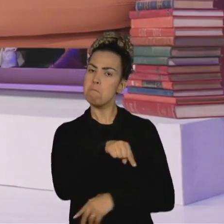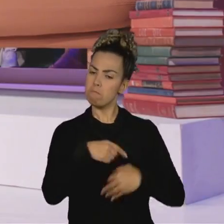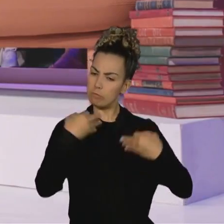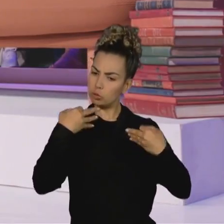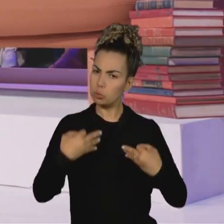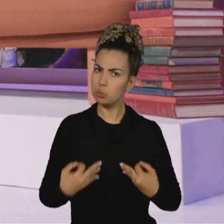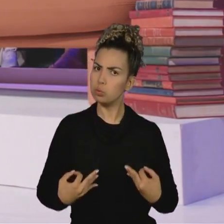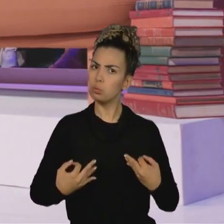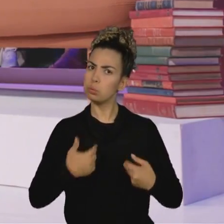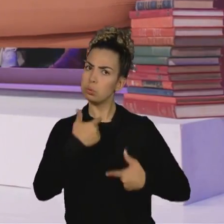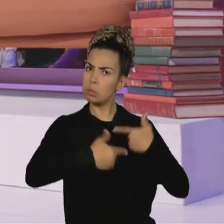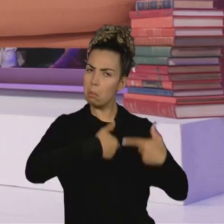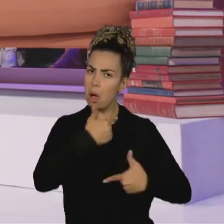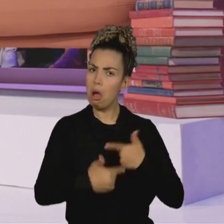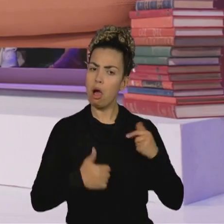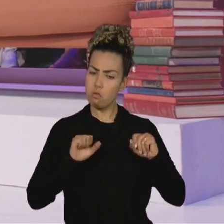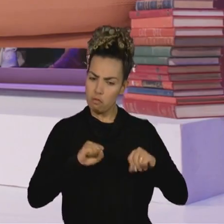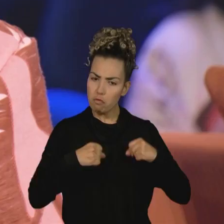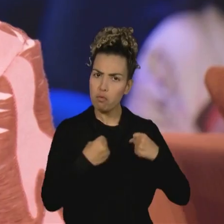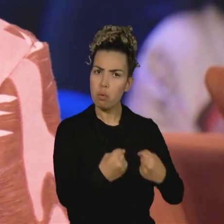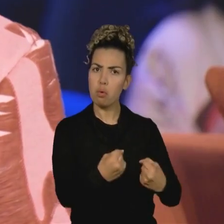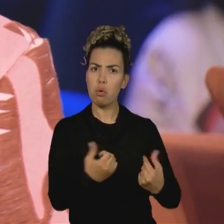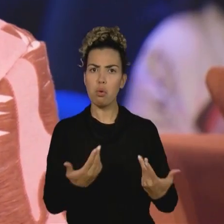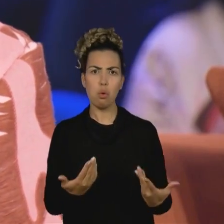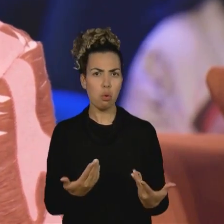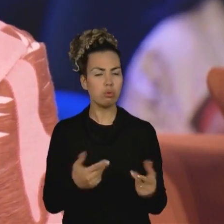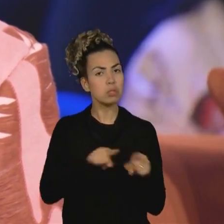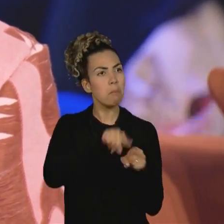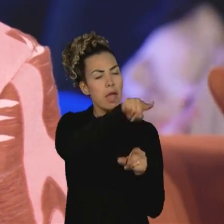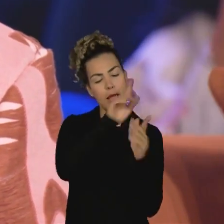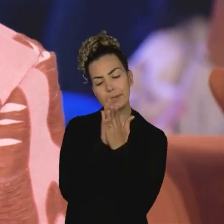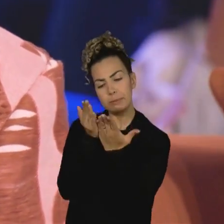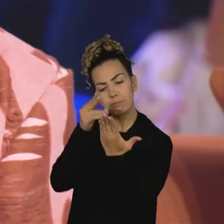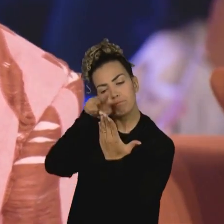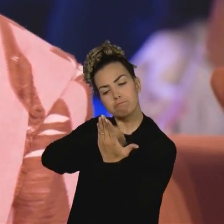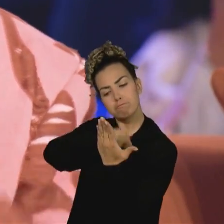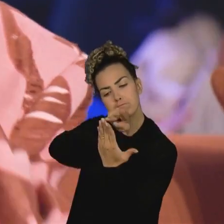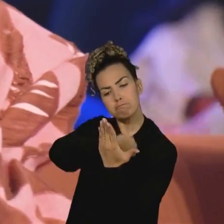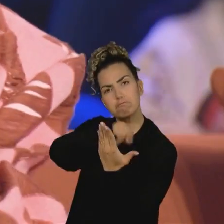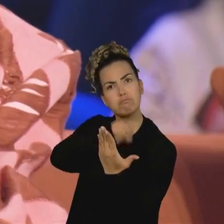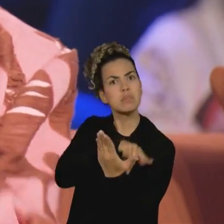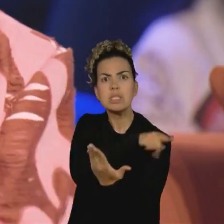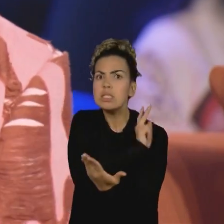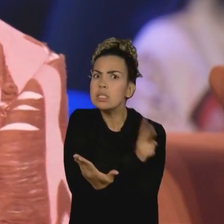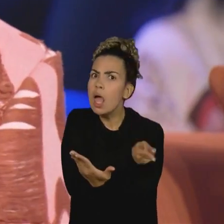muita dedicação, lendo. Ela sempre lia muito.